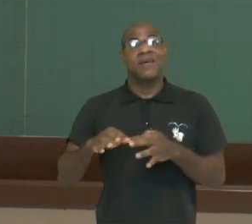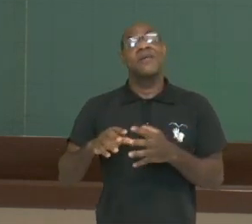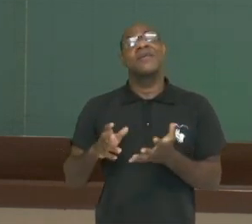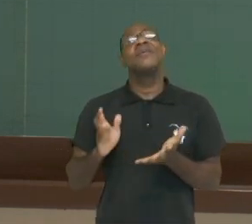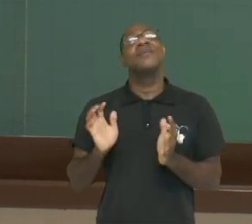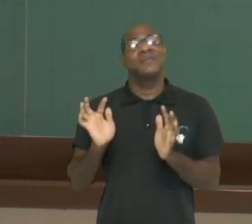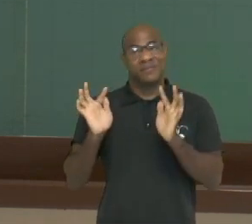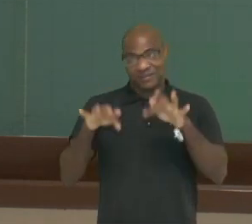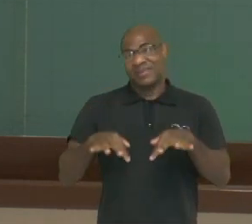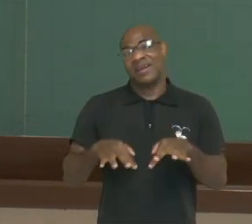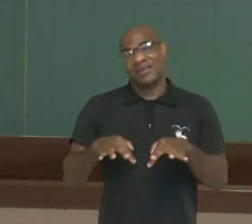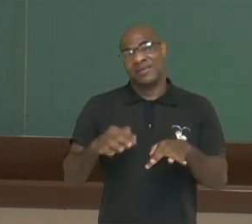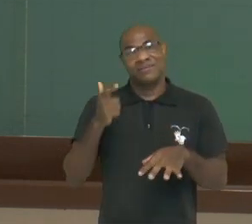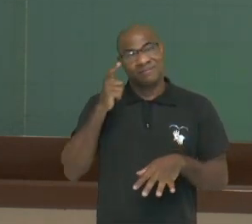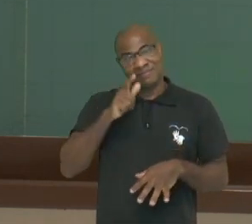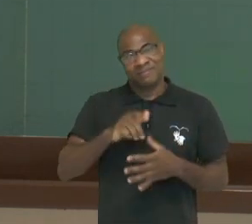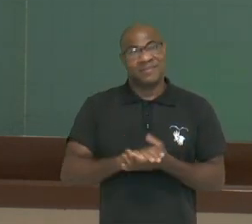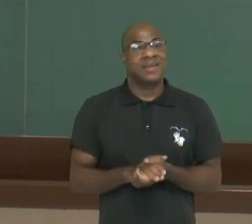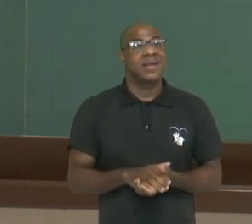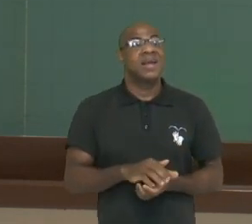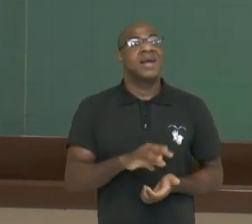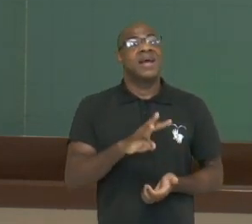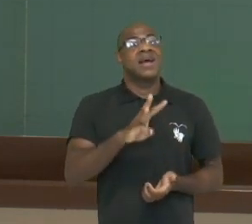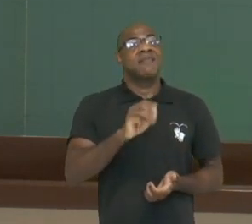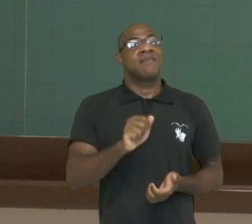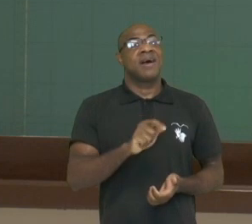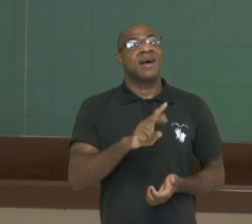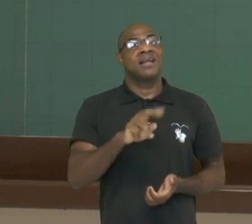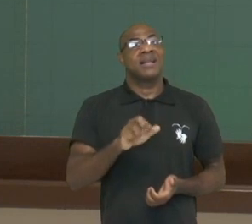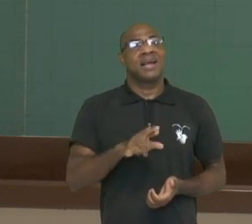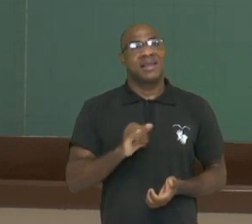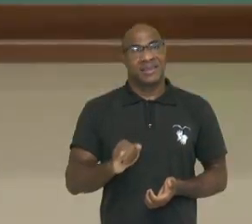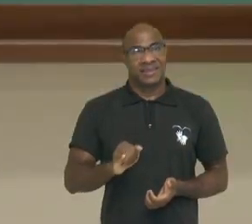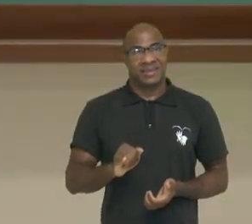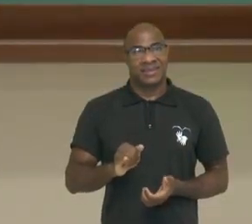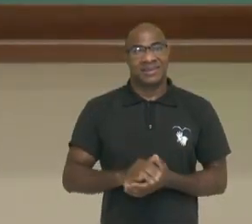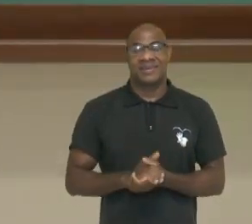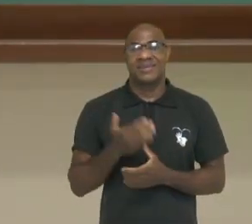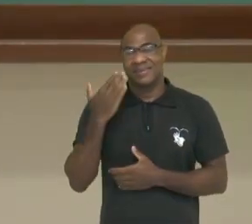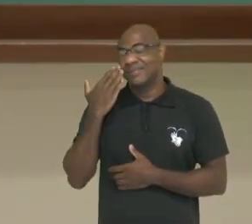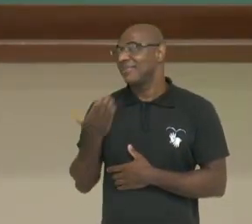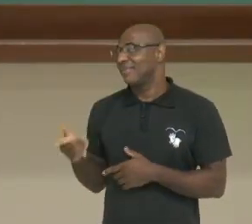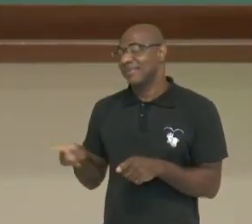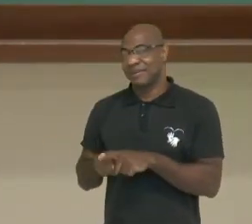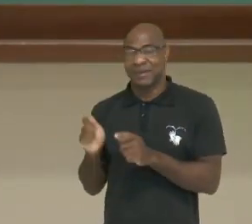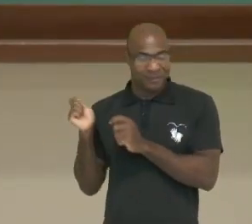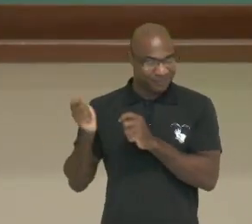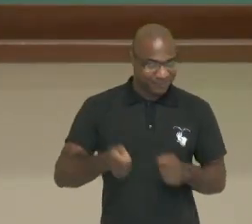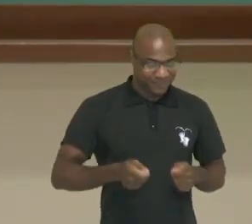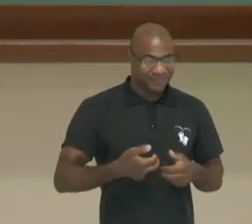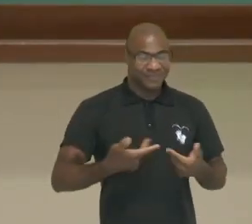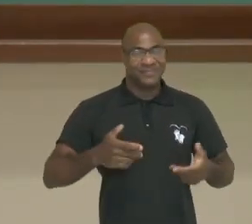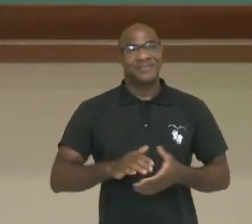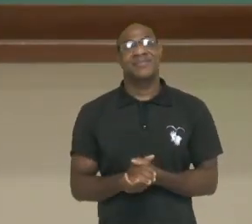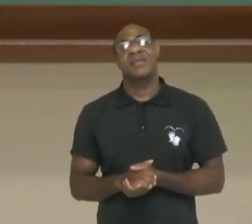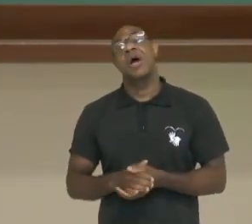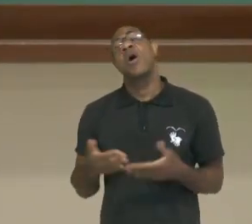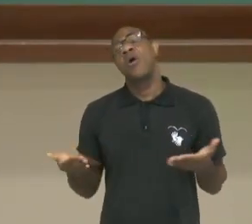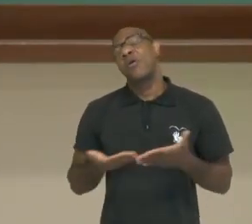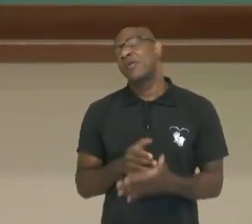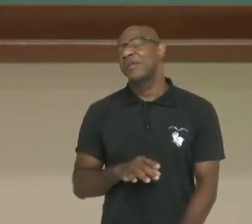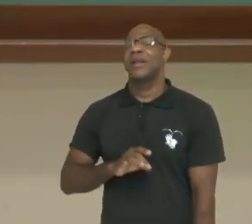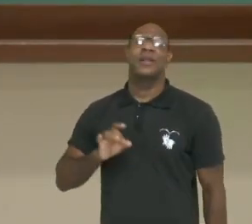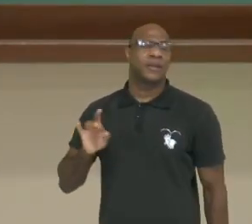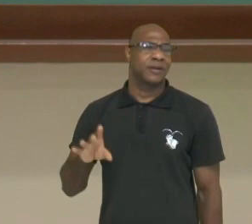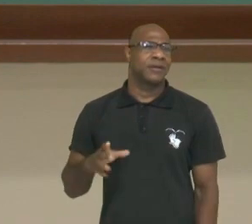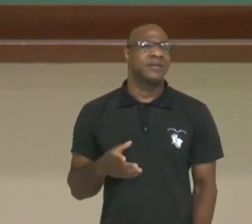o vazare é o golpe de meio ponto. Então, pessoal, por hoje é só. Espero que vocês tenham